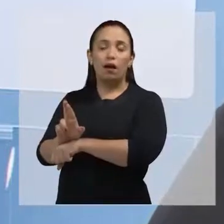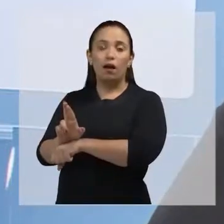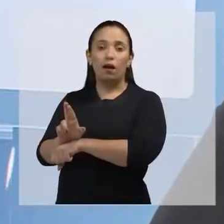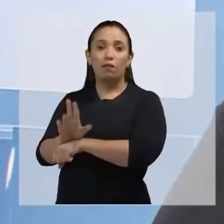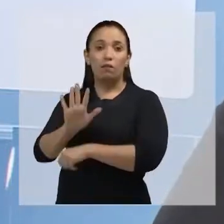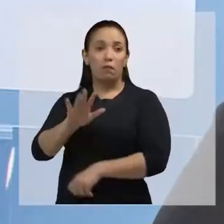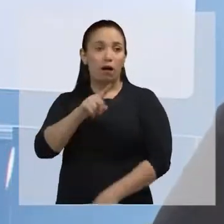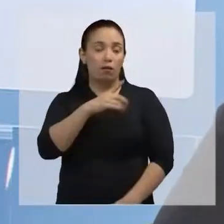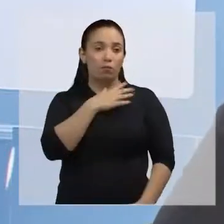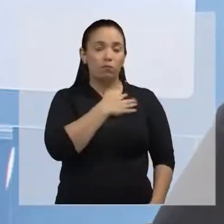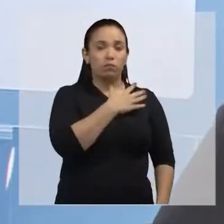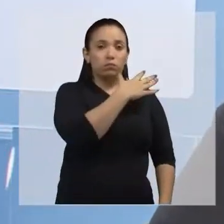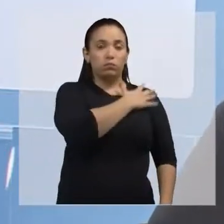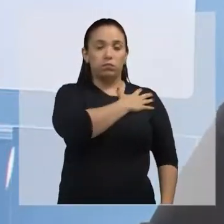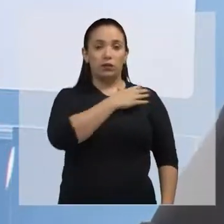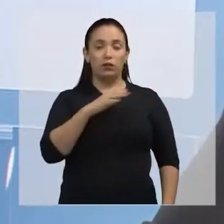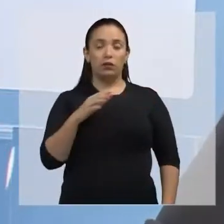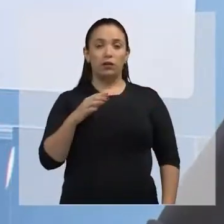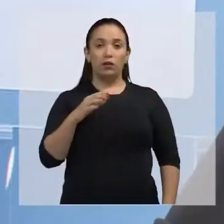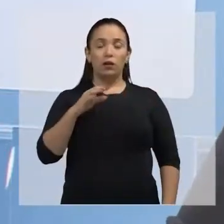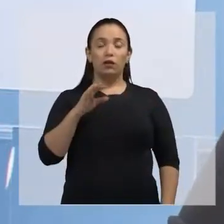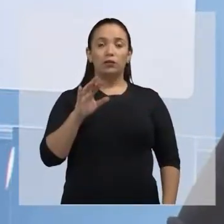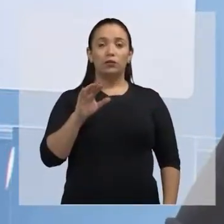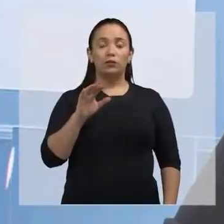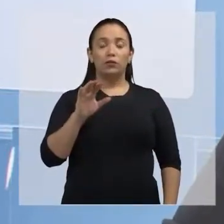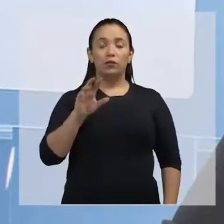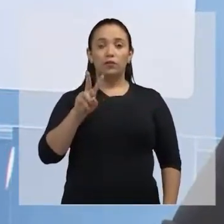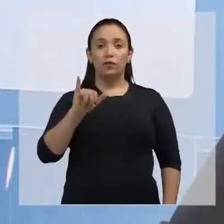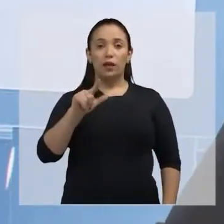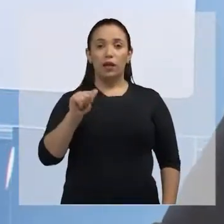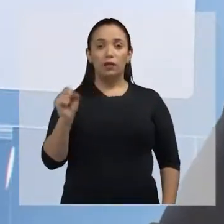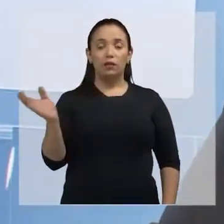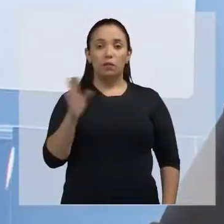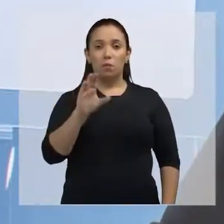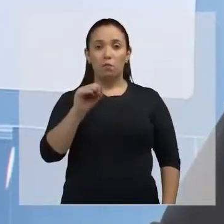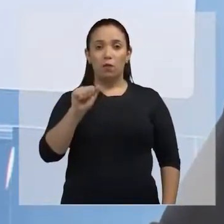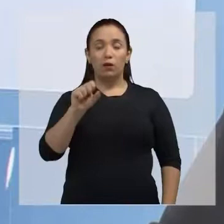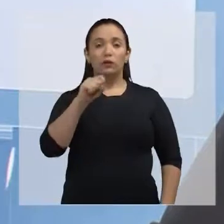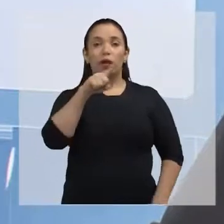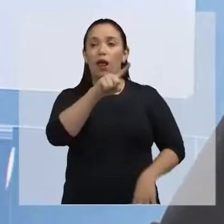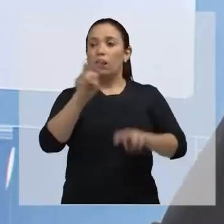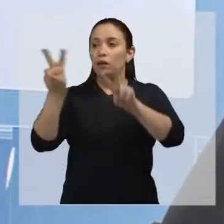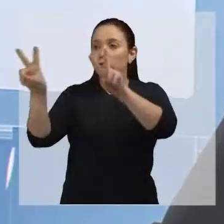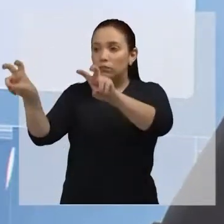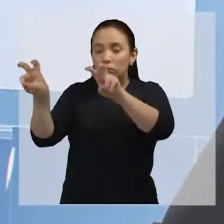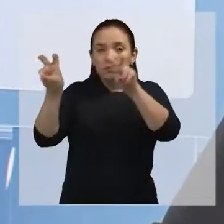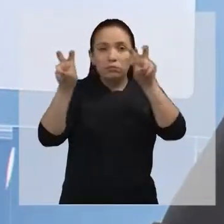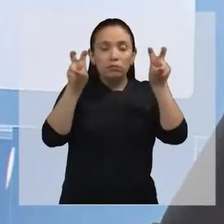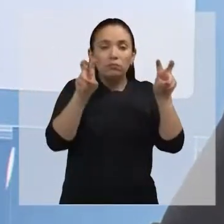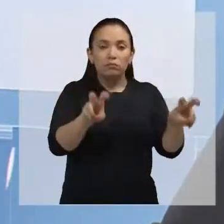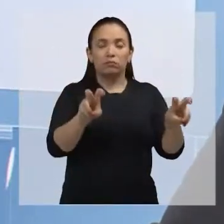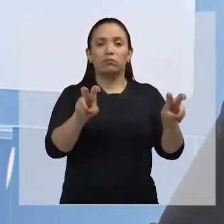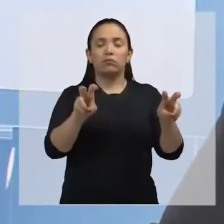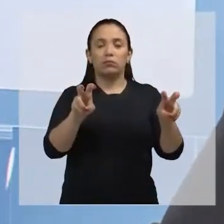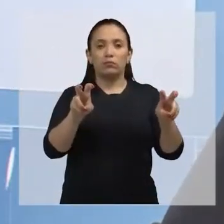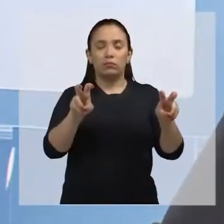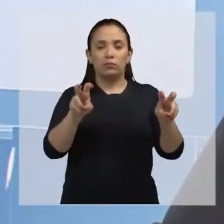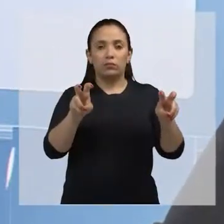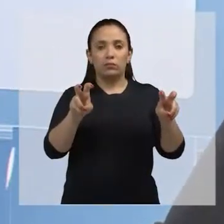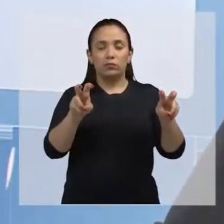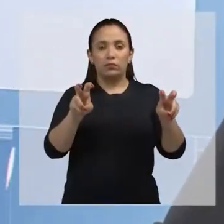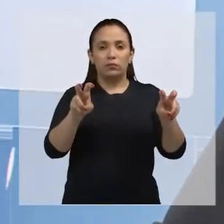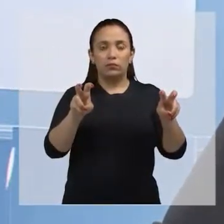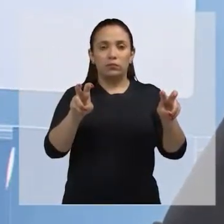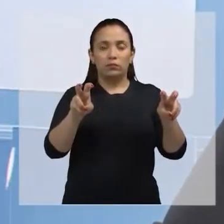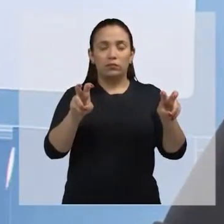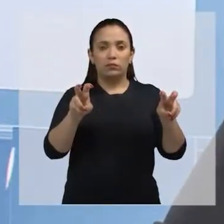general Vilas Boas tuitou um dia antes Não, quarta-noite. Quarta-noite, saiu o Twitter no